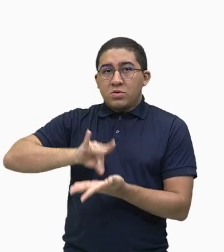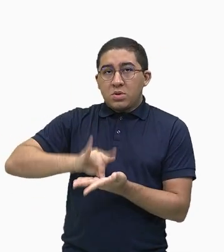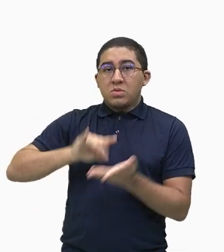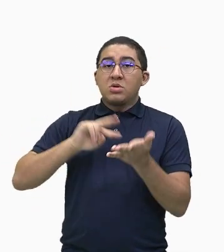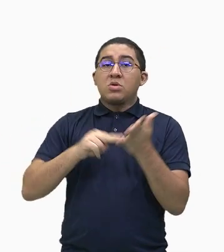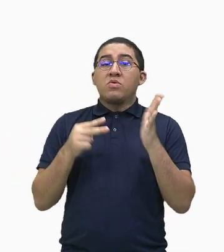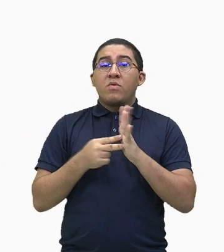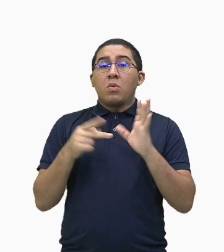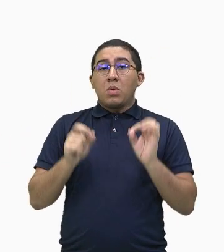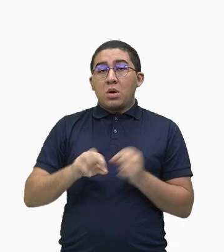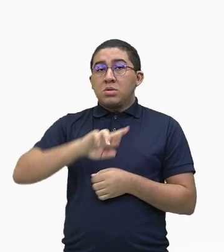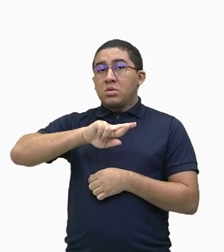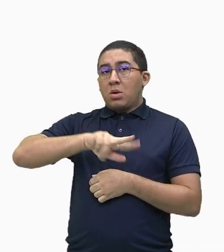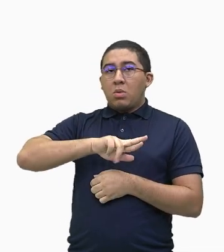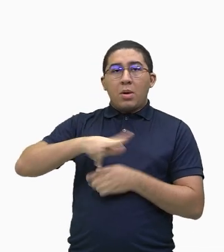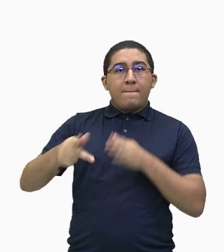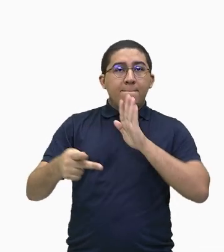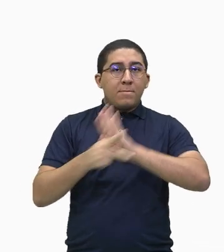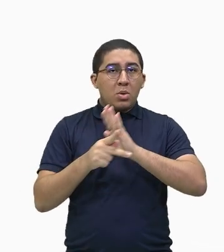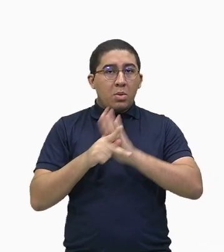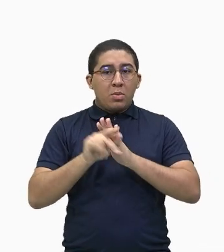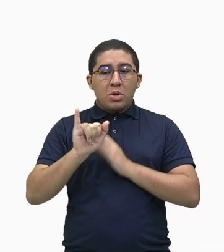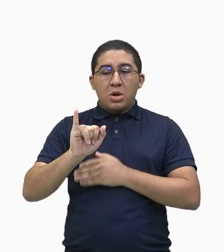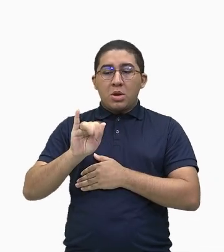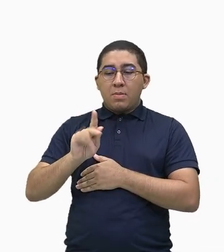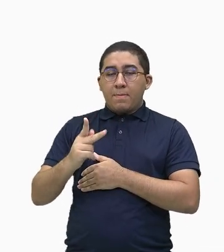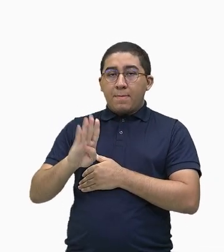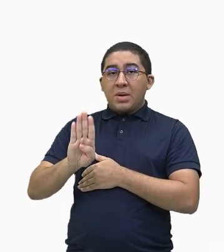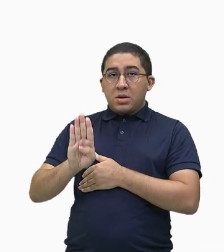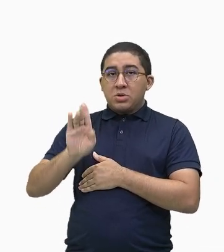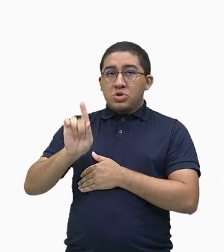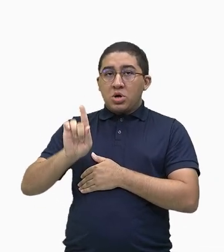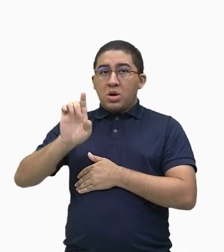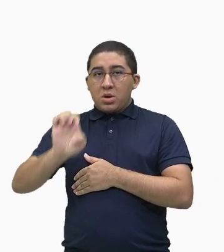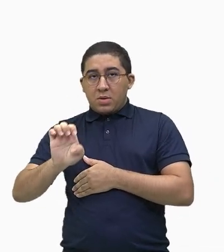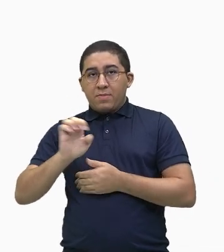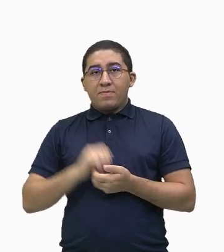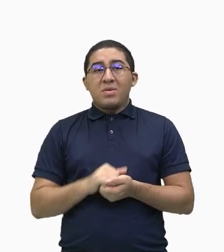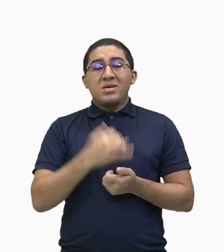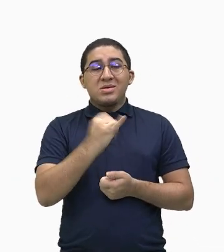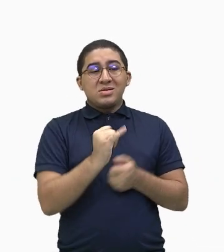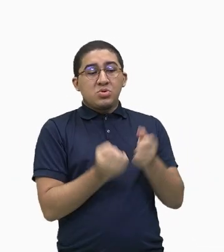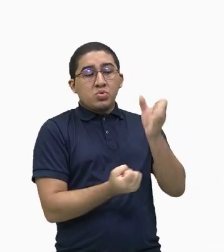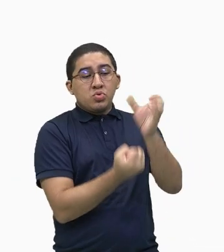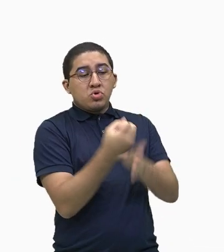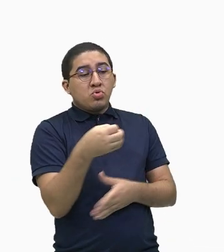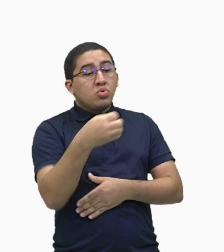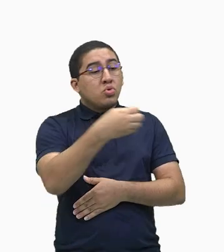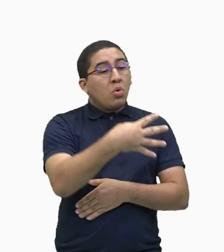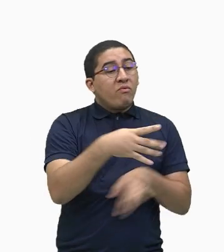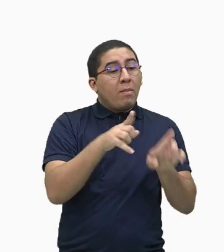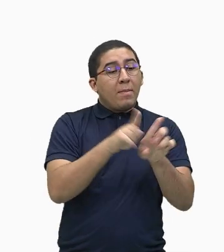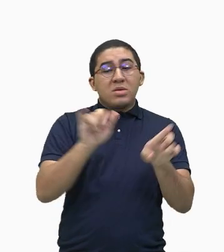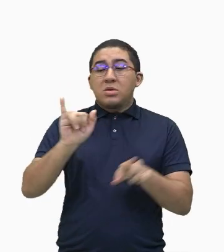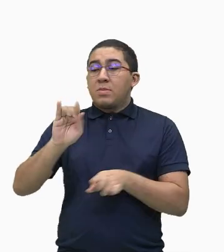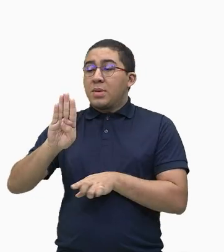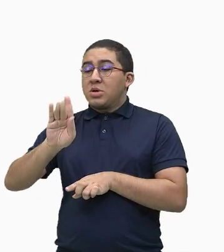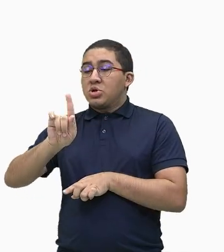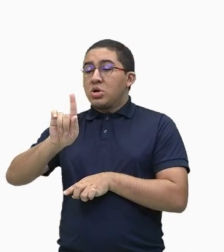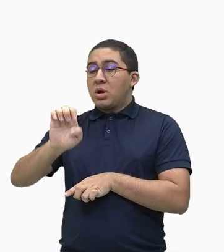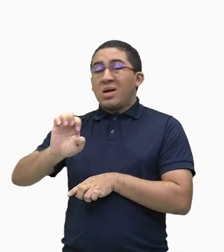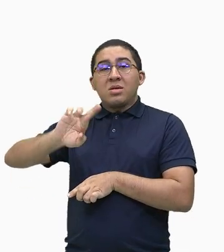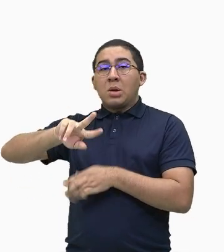são elaboradas pelo IBGE. Então, quando ela não é elaborada pelo IBGE, eu vou chamar